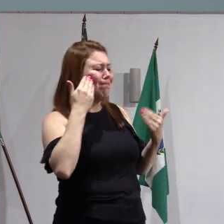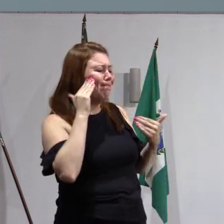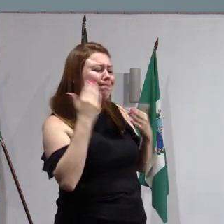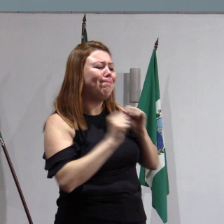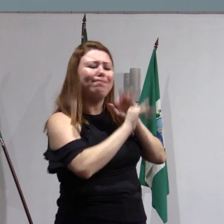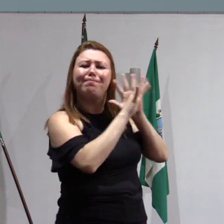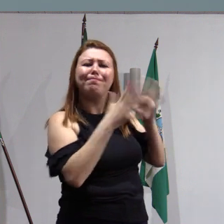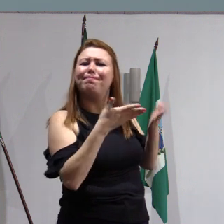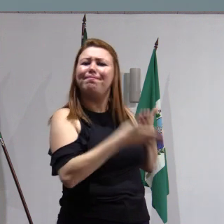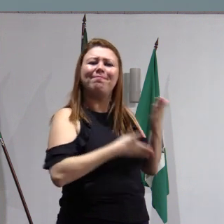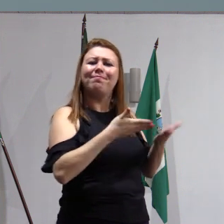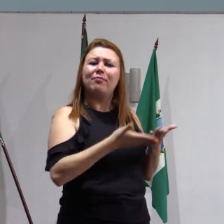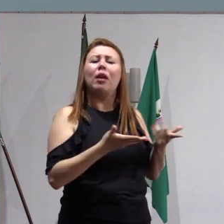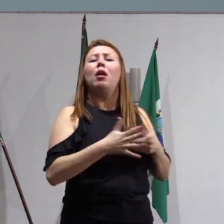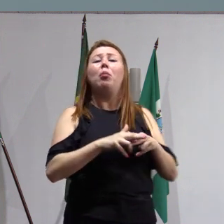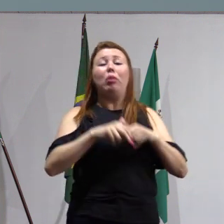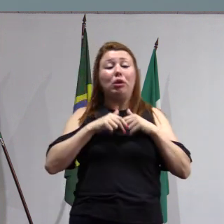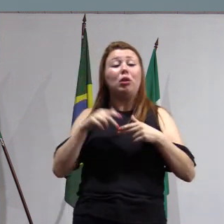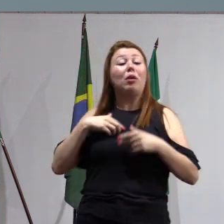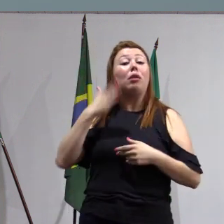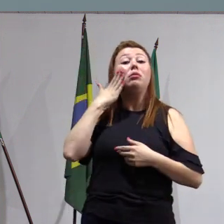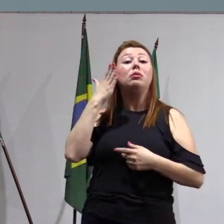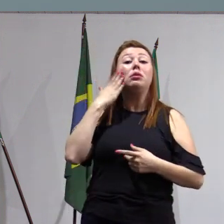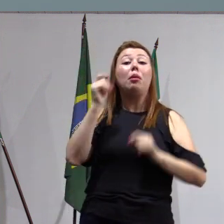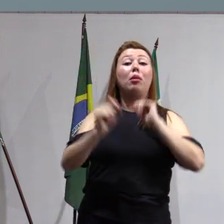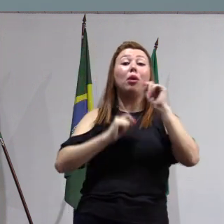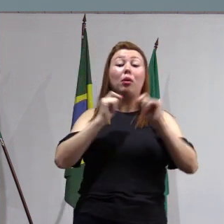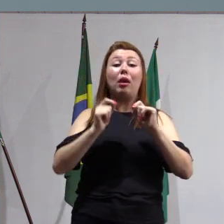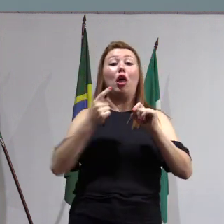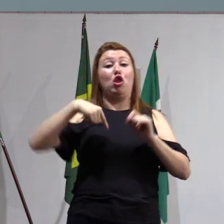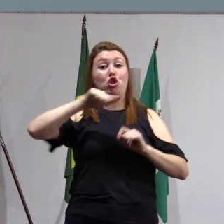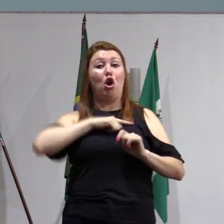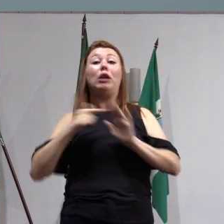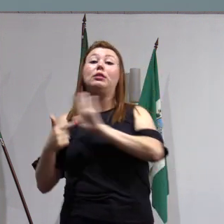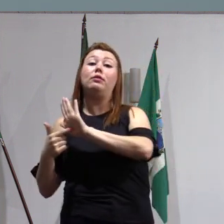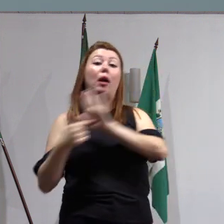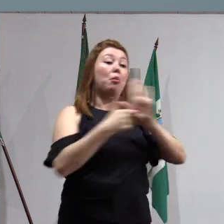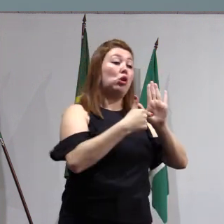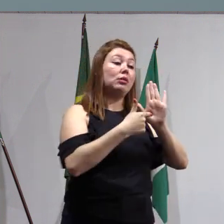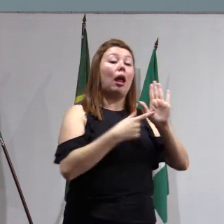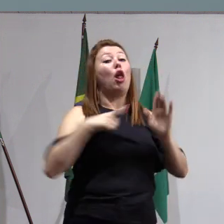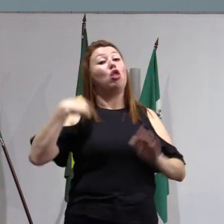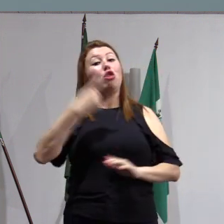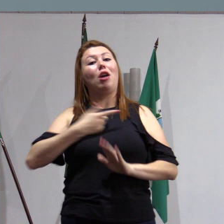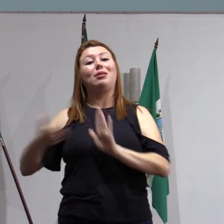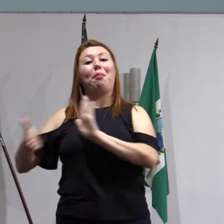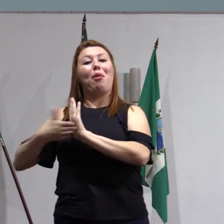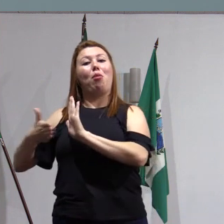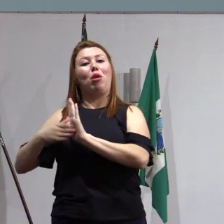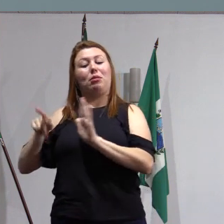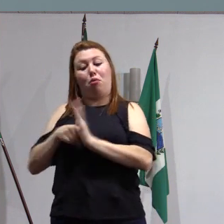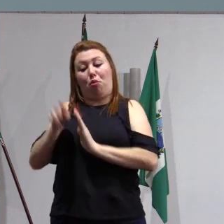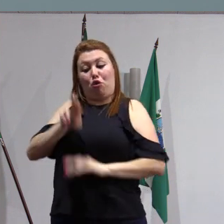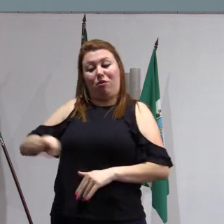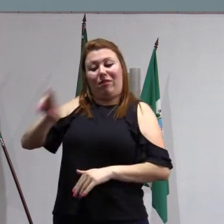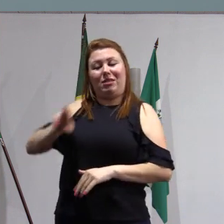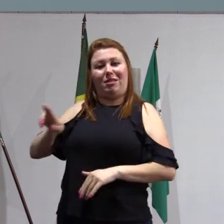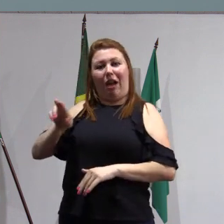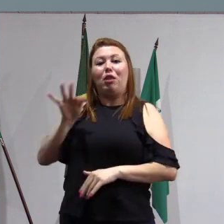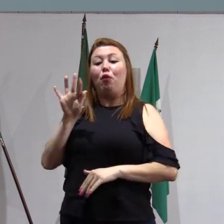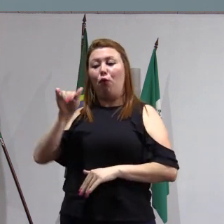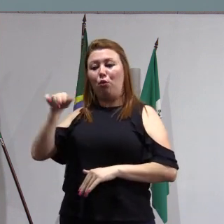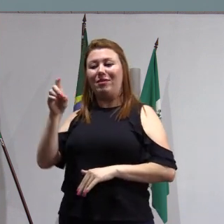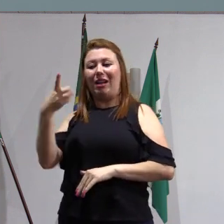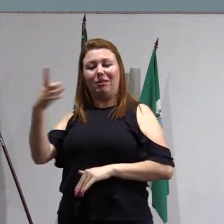interlocução necessária que há no sentido de apresentar as propostas que servem à universidade e às fundações, não